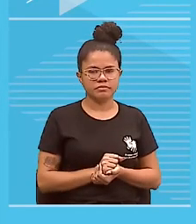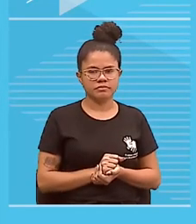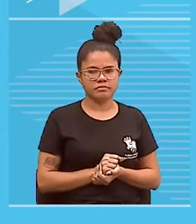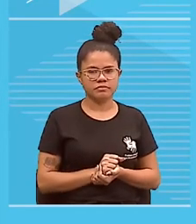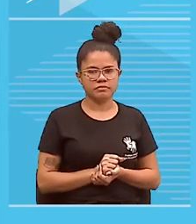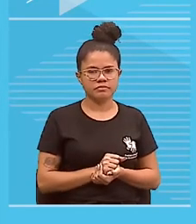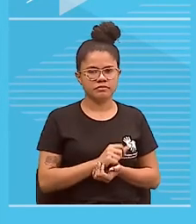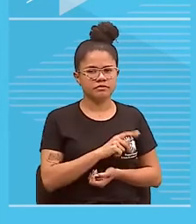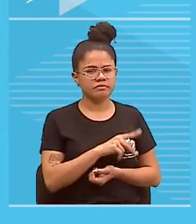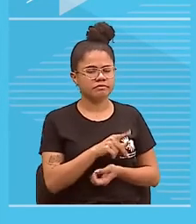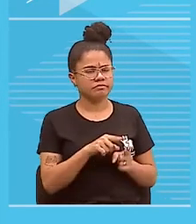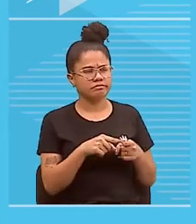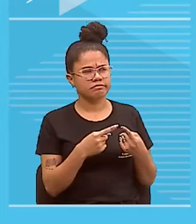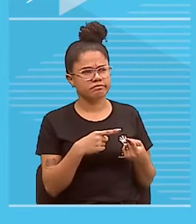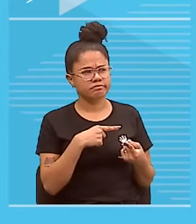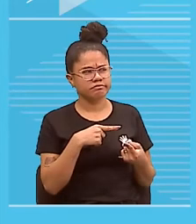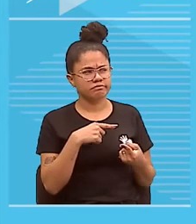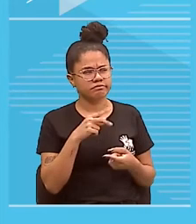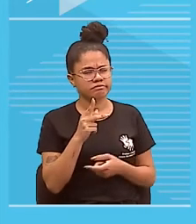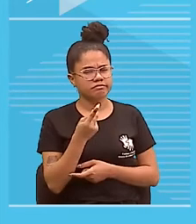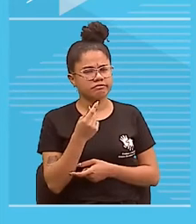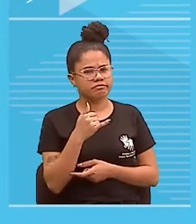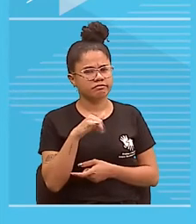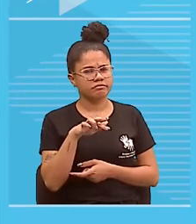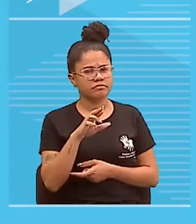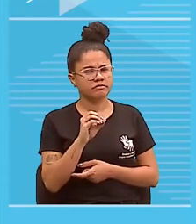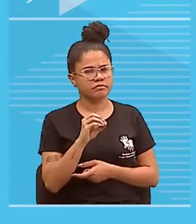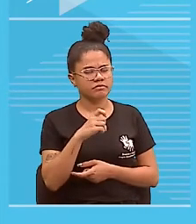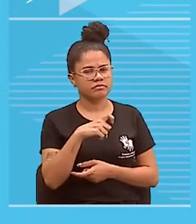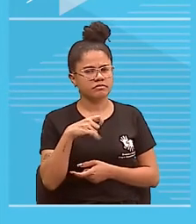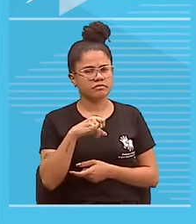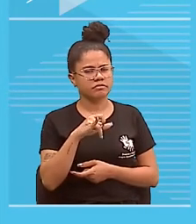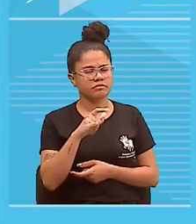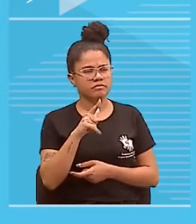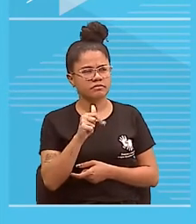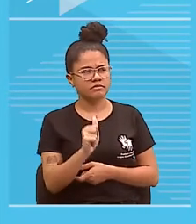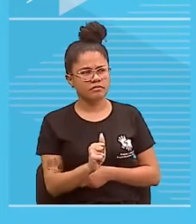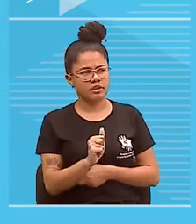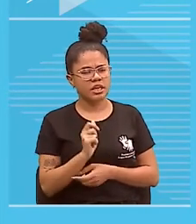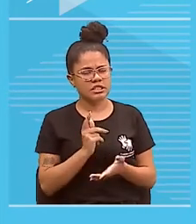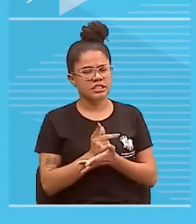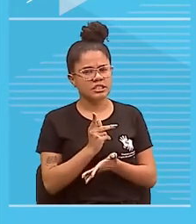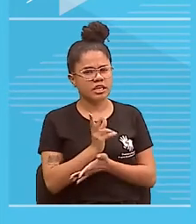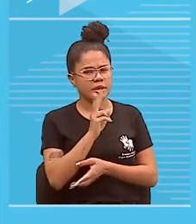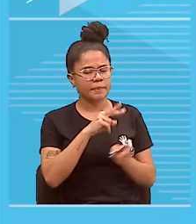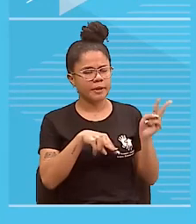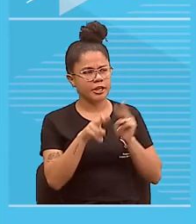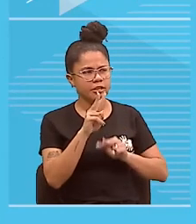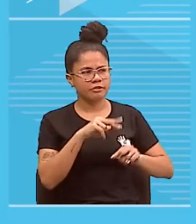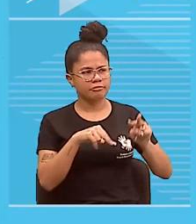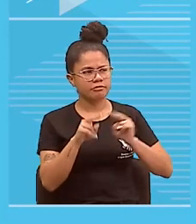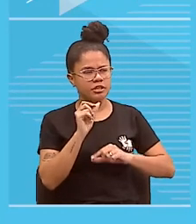mas eles têm hidroxila eu vi e toda vez que eu olhar para um composto